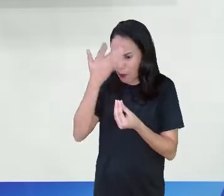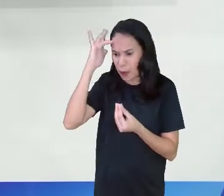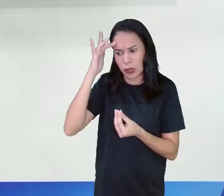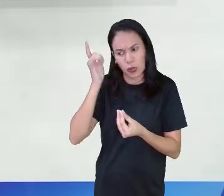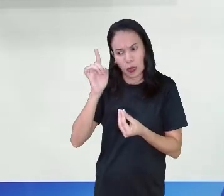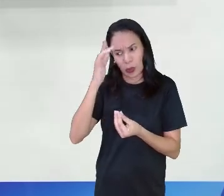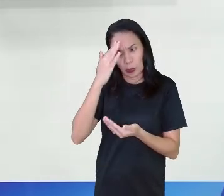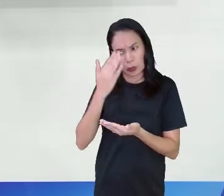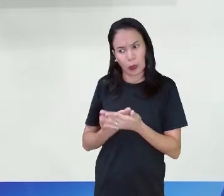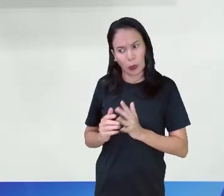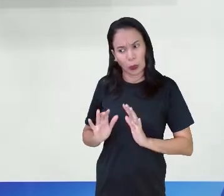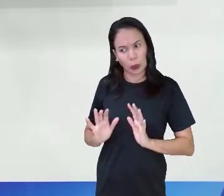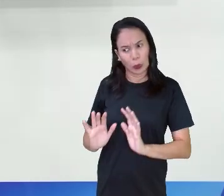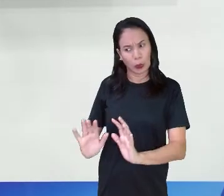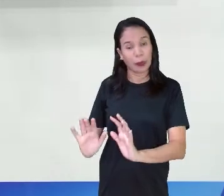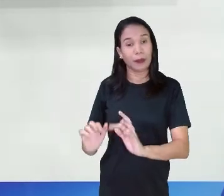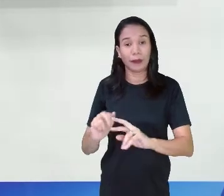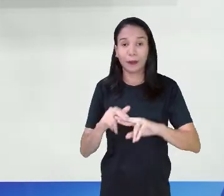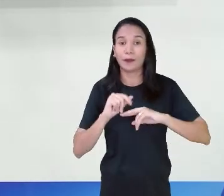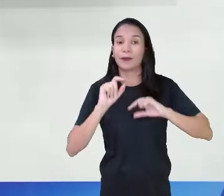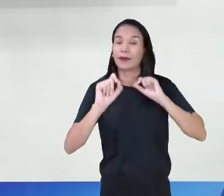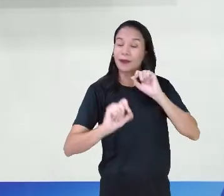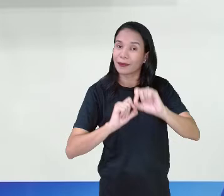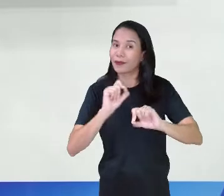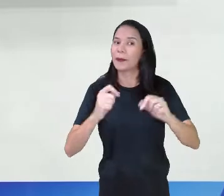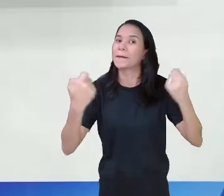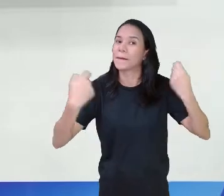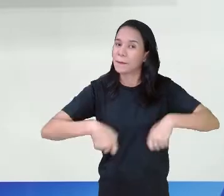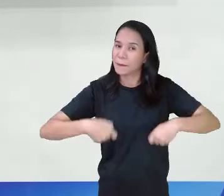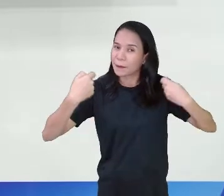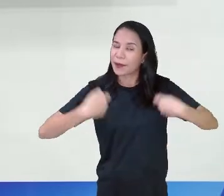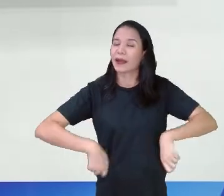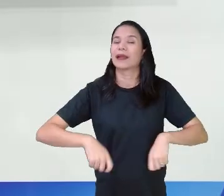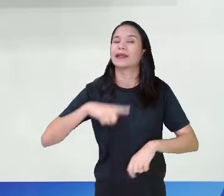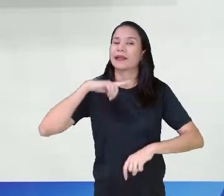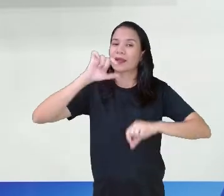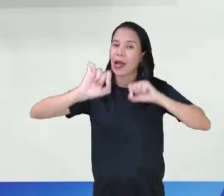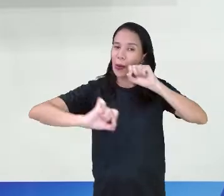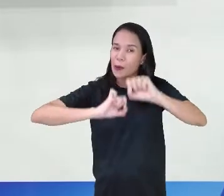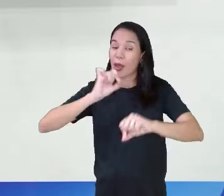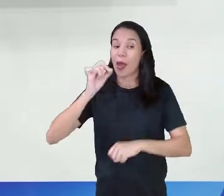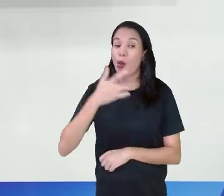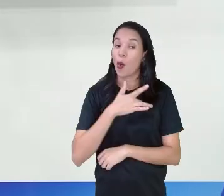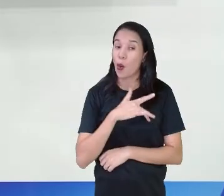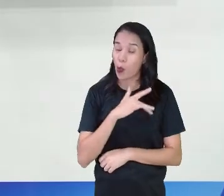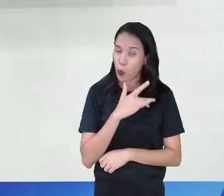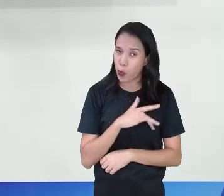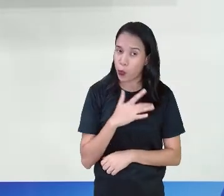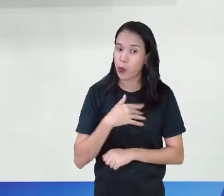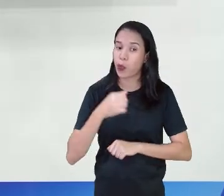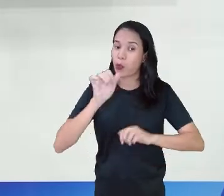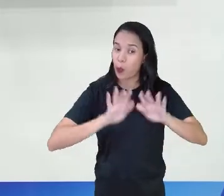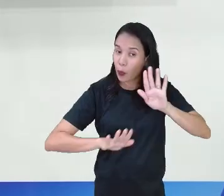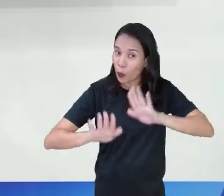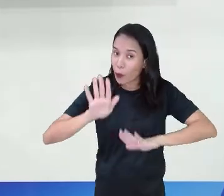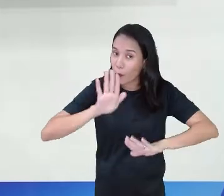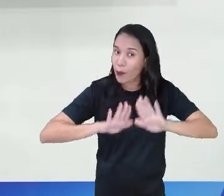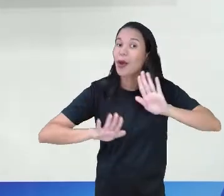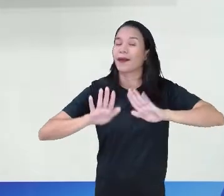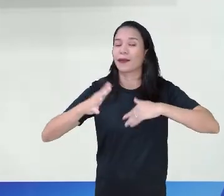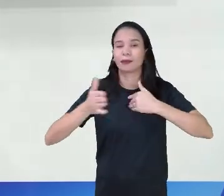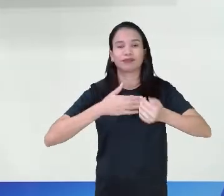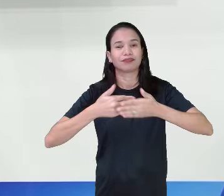o cego desconfia. Então vocês precisam ter cuidado, não é só com isso não, é que é